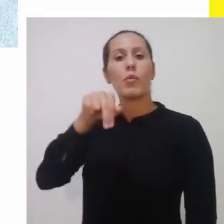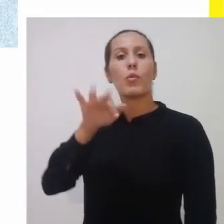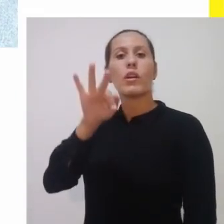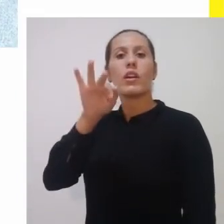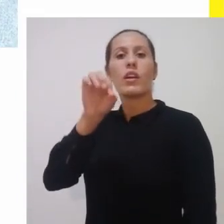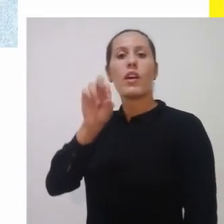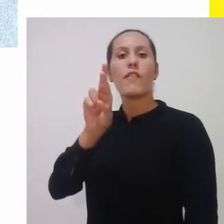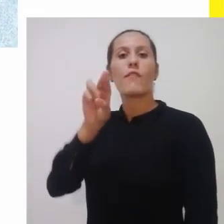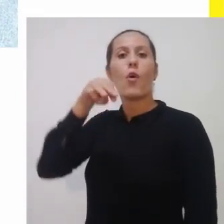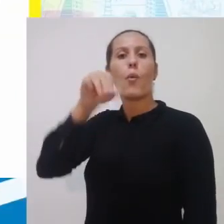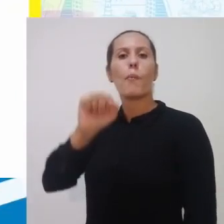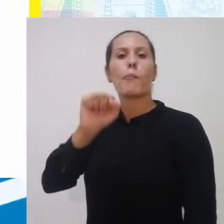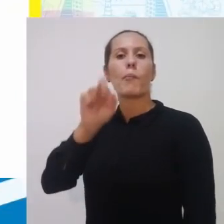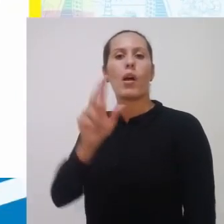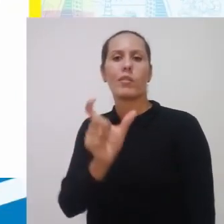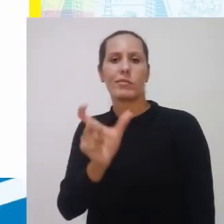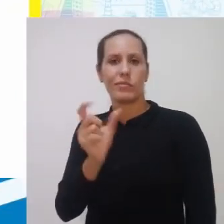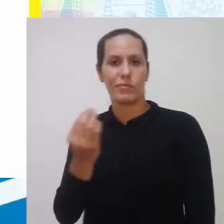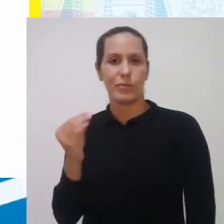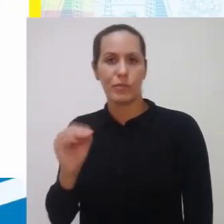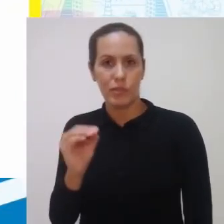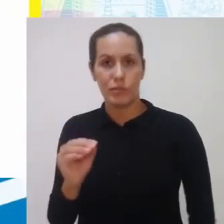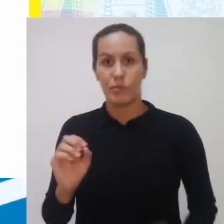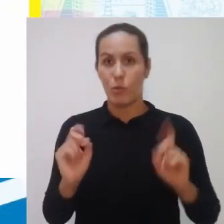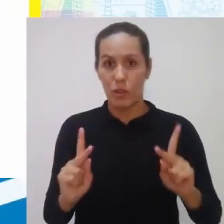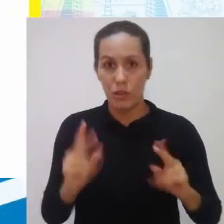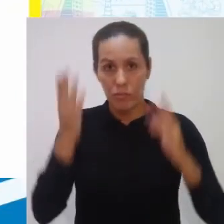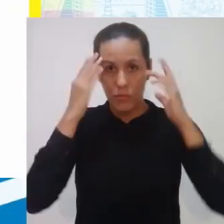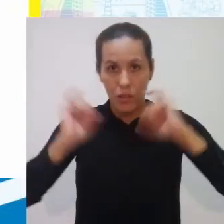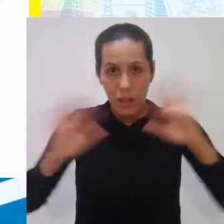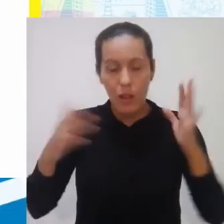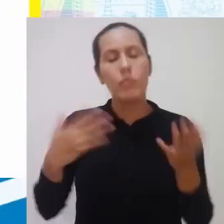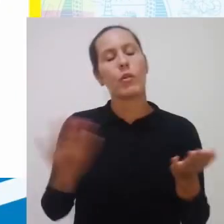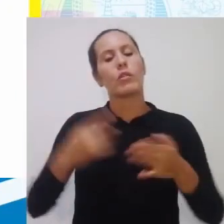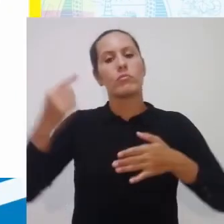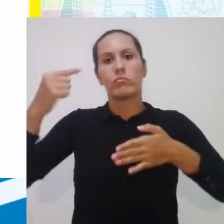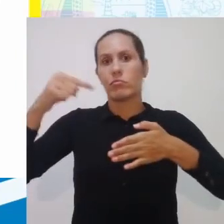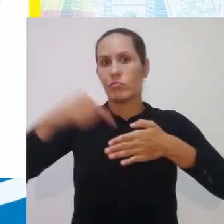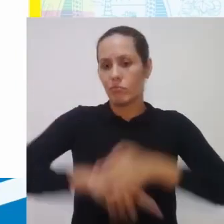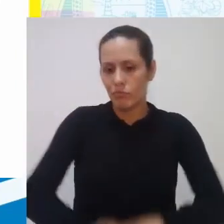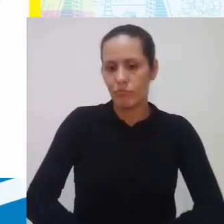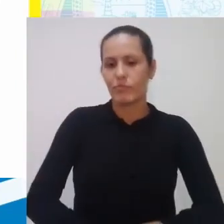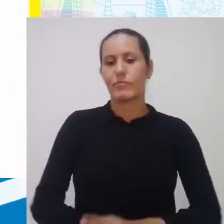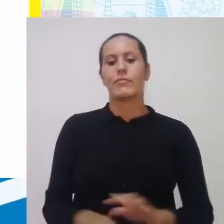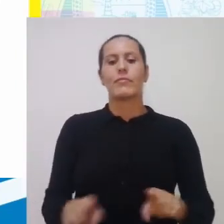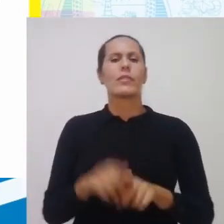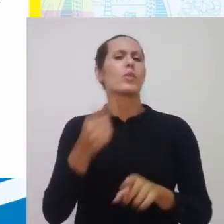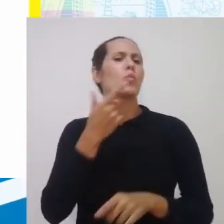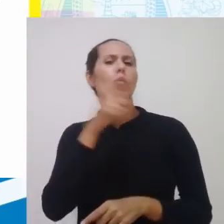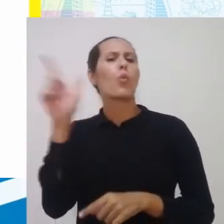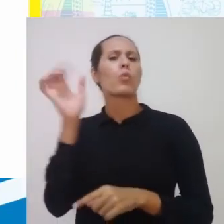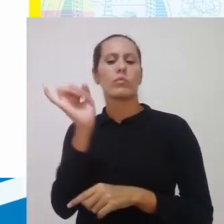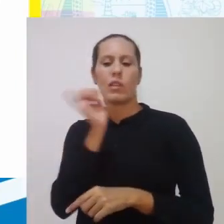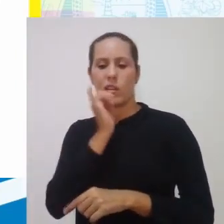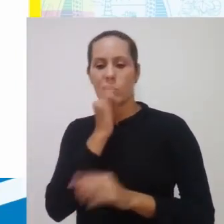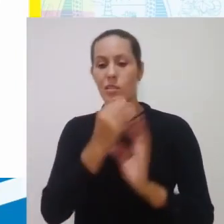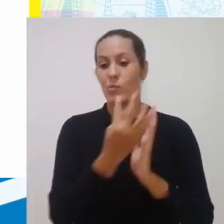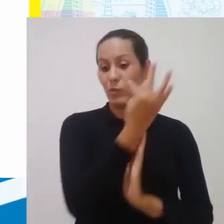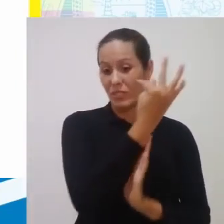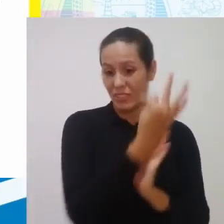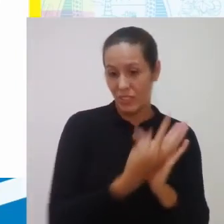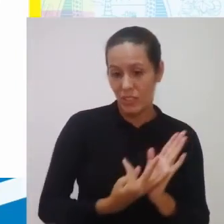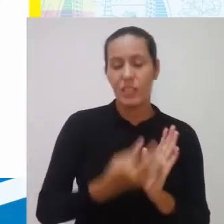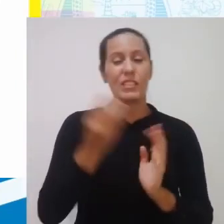uma citação indireta. E agora a gente vai aprofundar um pouquinho mais, certo? Eu trouxe para vocês aqui um exemplo